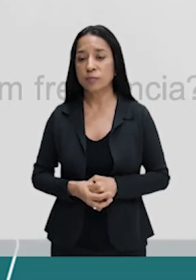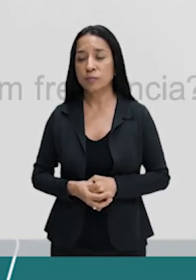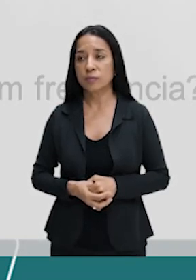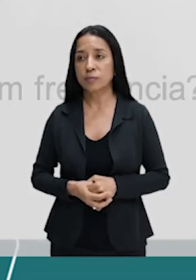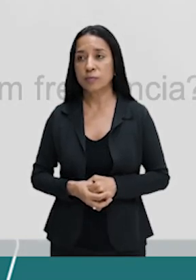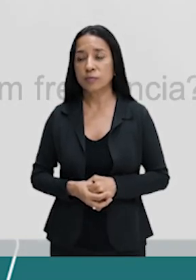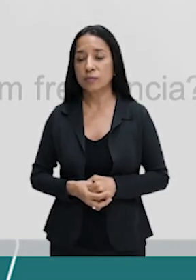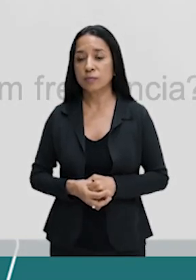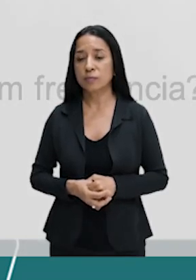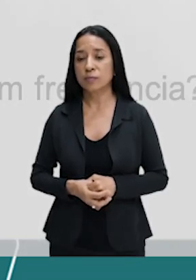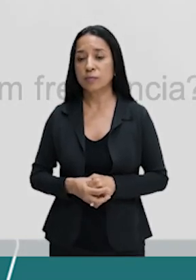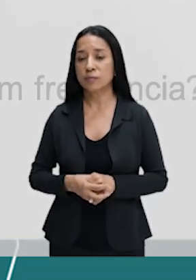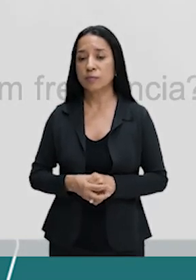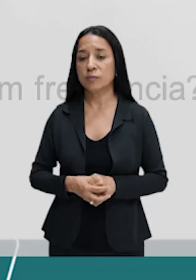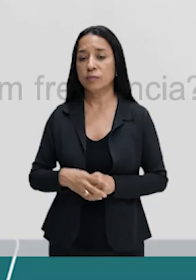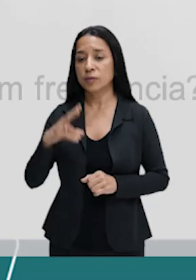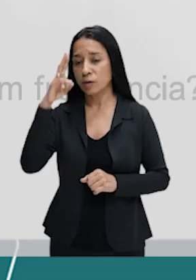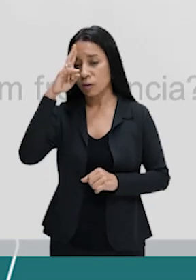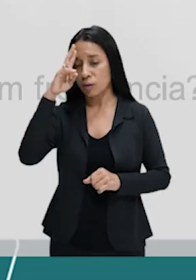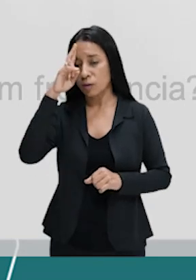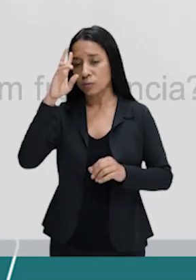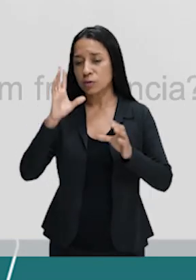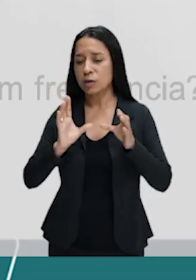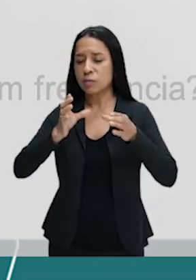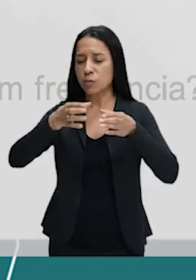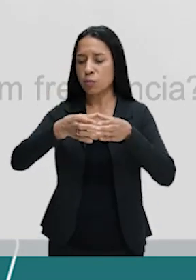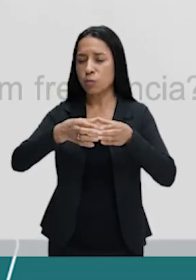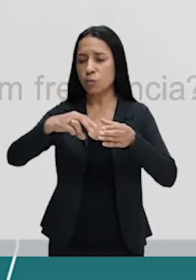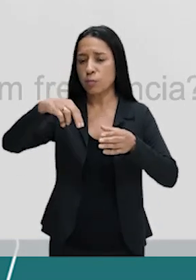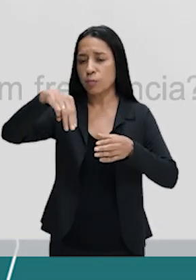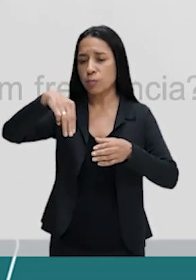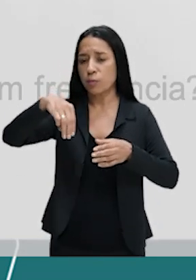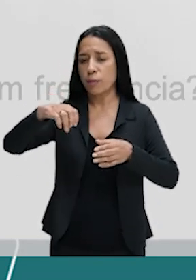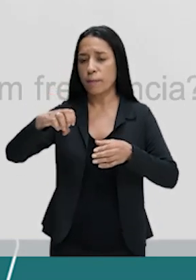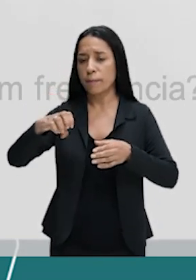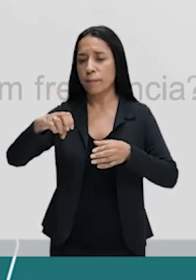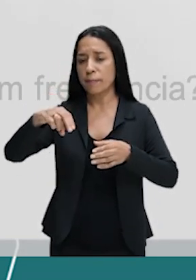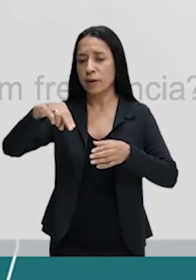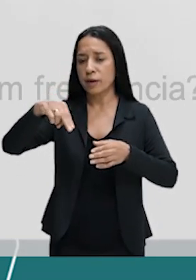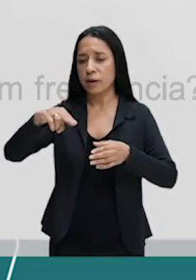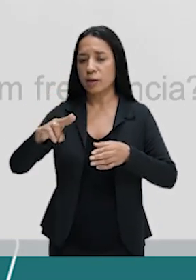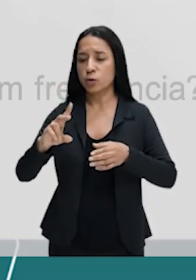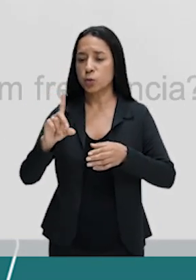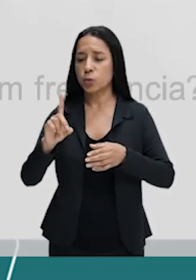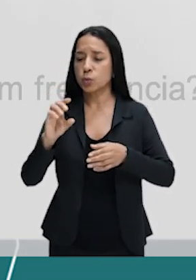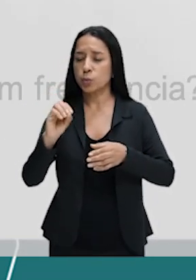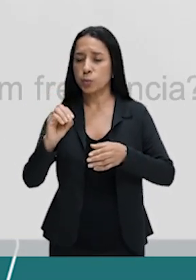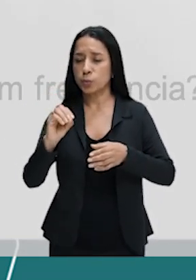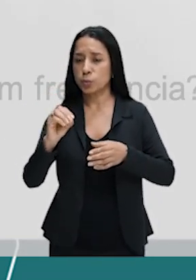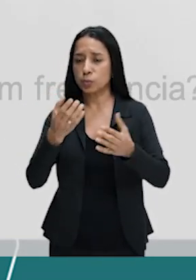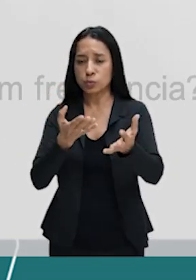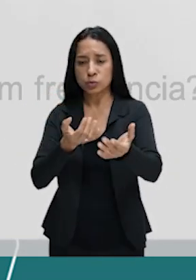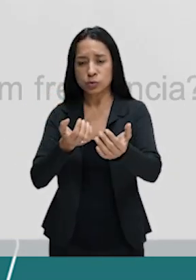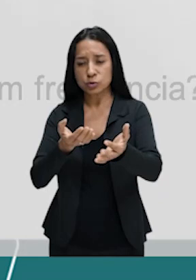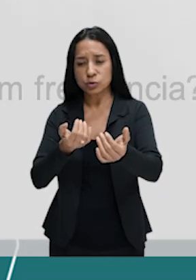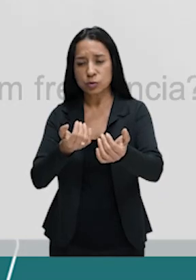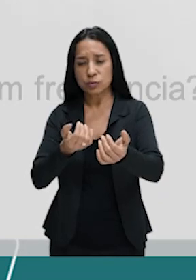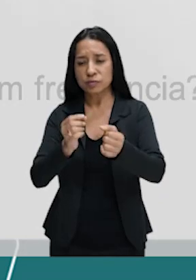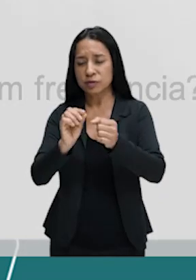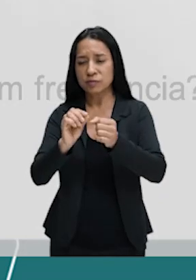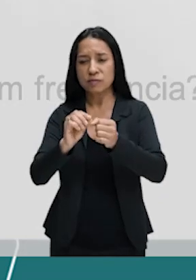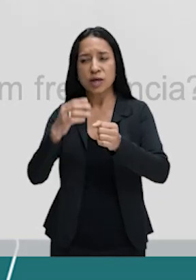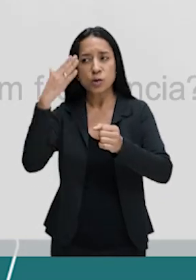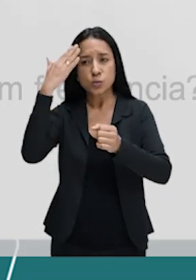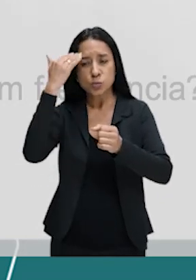Lembra, menudo, os mais antigos devem estar ouvindo achando que eu estou me referindo a um grupo musical de adolescentes que fez muito sucesso na minha